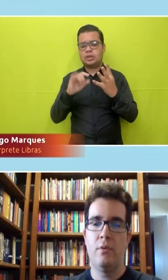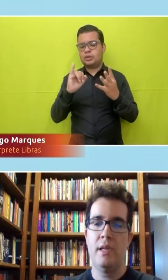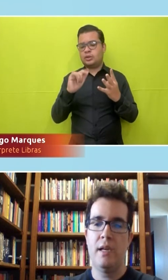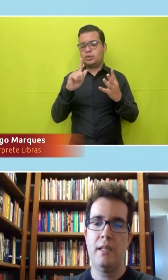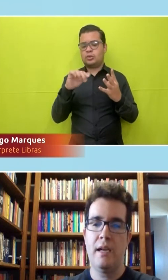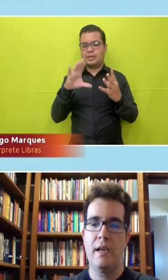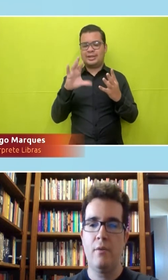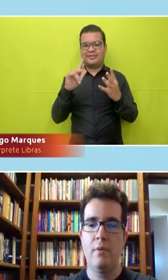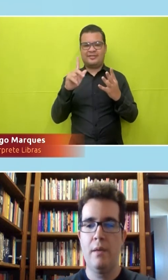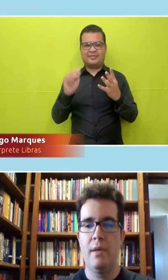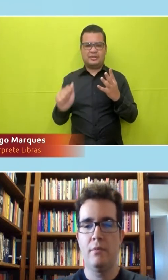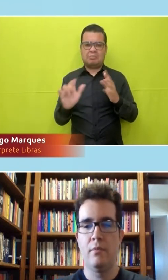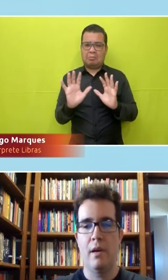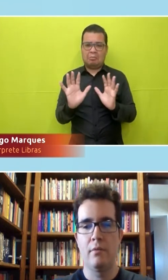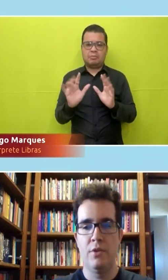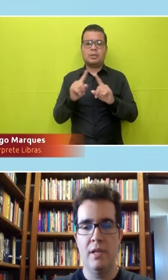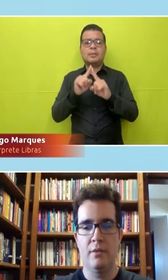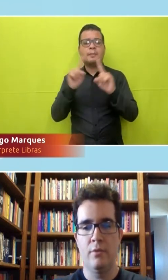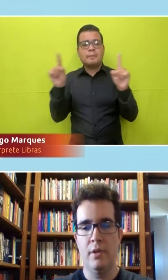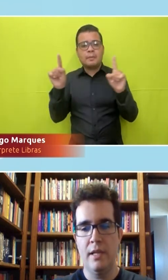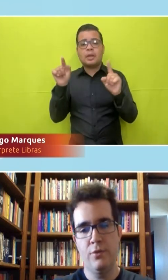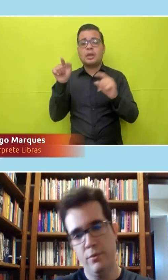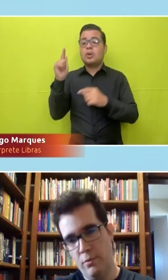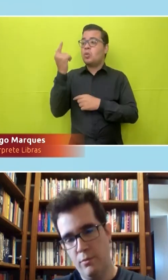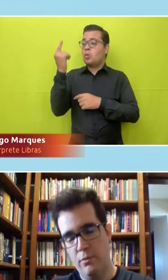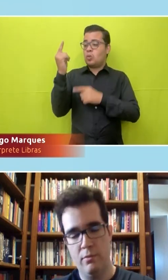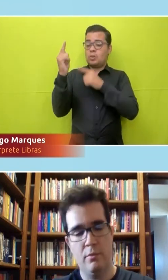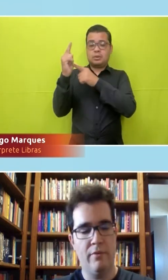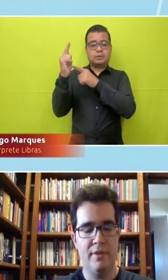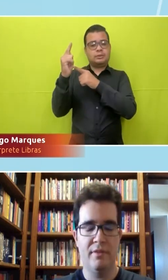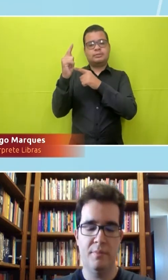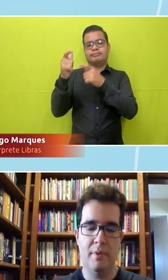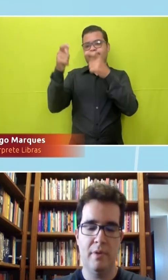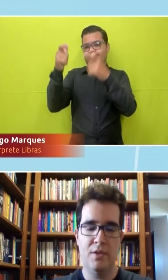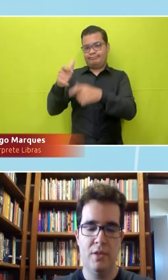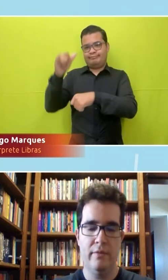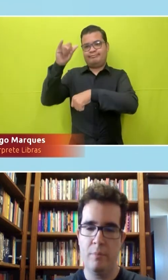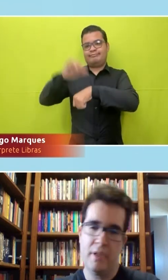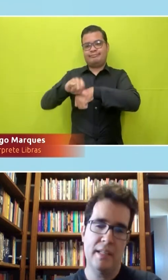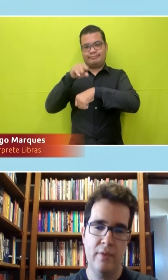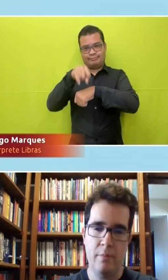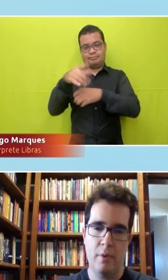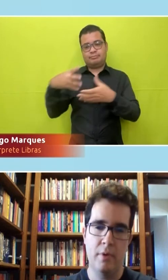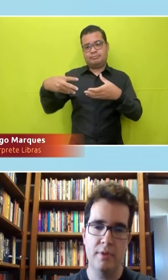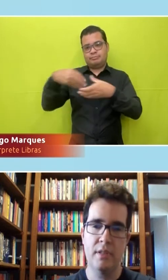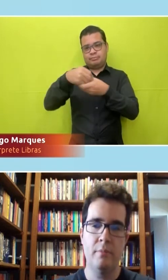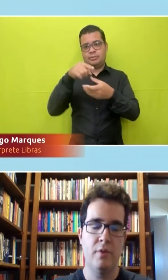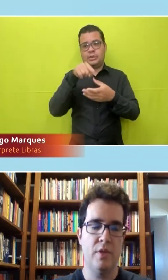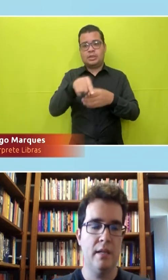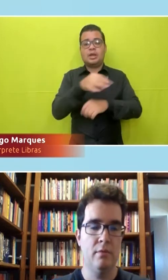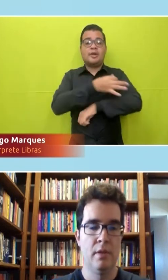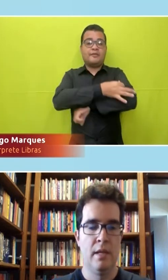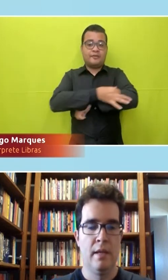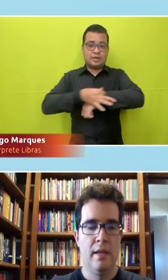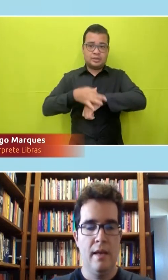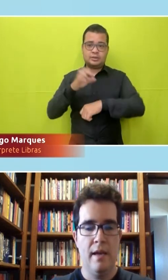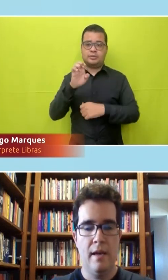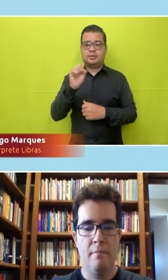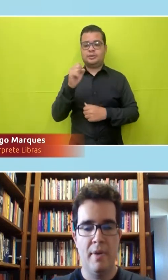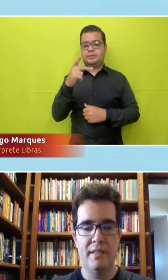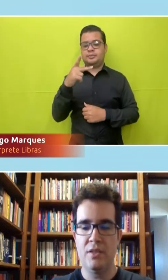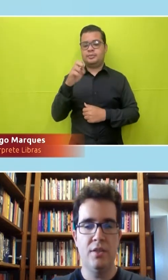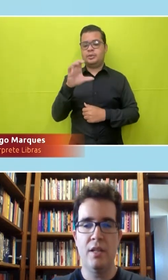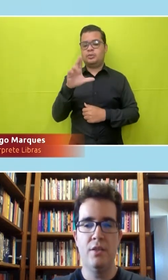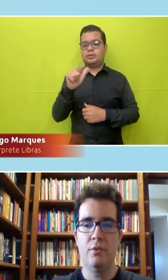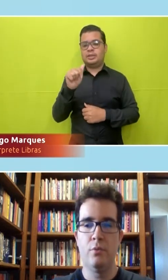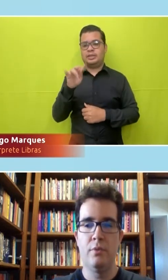fato, Goiânia é o elemento aglutinador, né, junto com a ficção especulativa, porque essa foi a proposta do projeto.